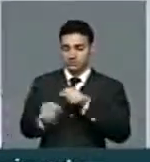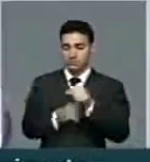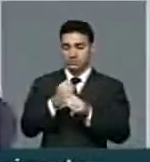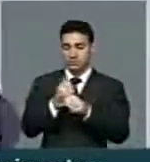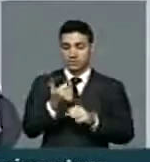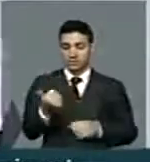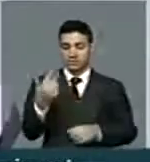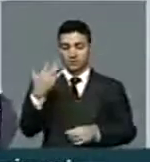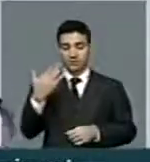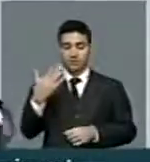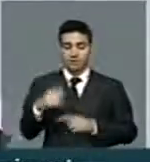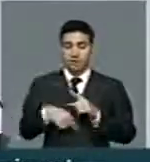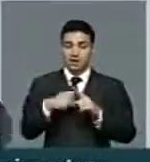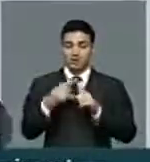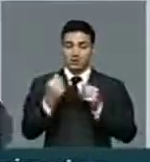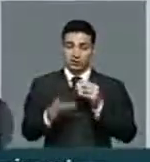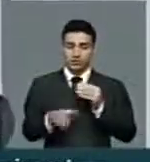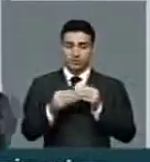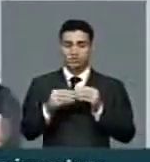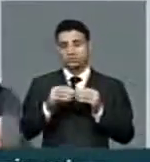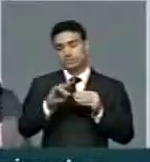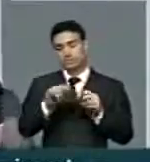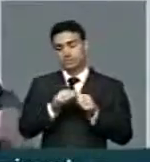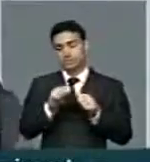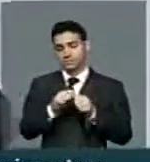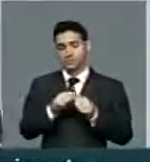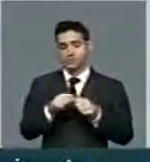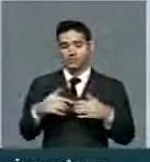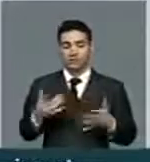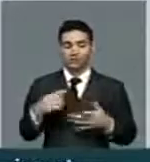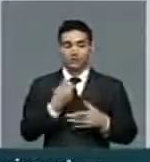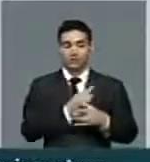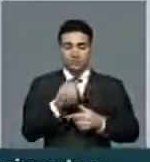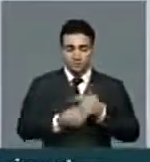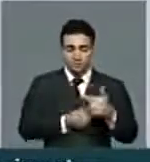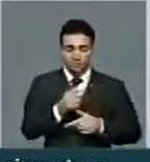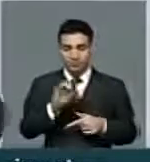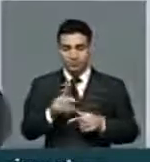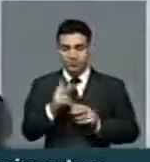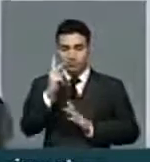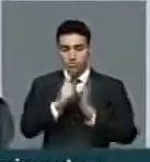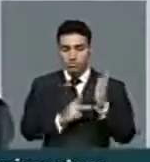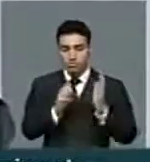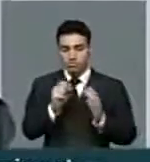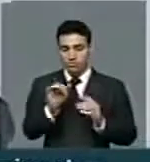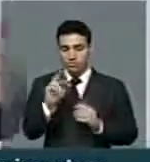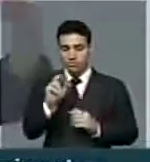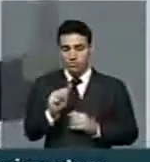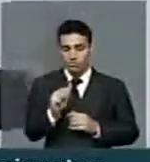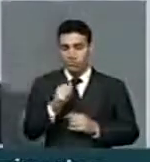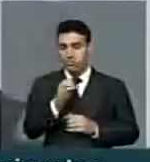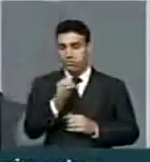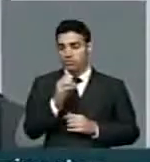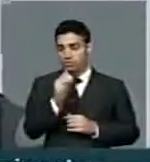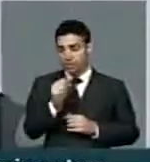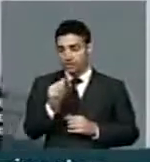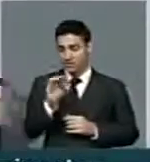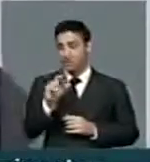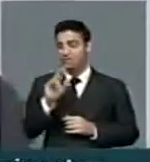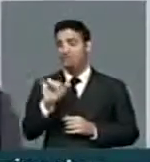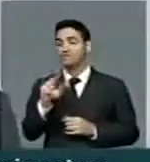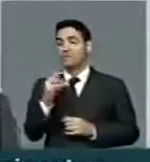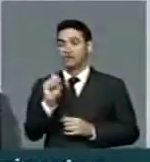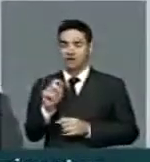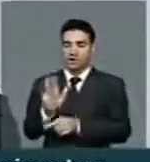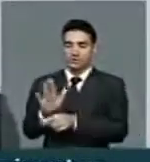adicionalidade de recursos para quem for fazer CAR, etc. Então, nós estamos trabalhando mecanismos não só no Plano Safra, como no Plano Safrinha, atendendo a agricultura familiar.